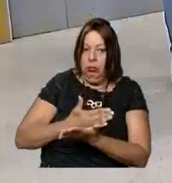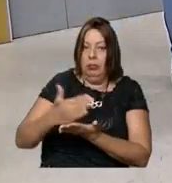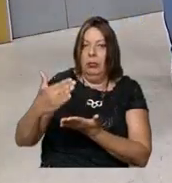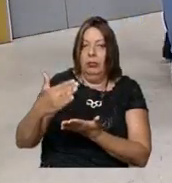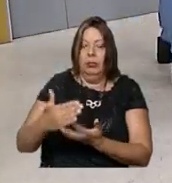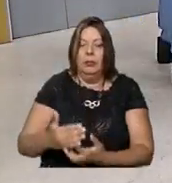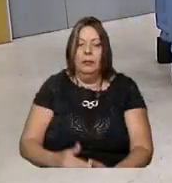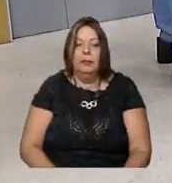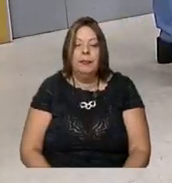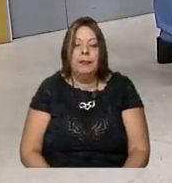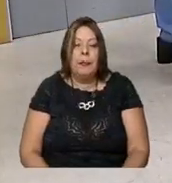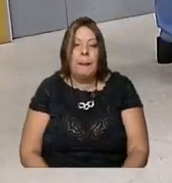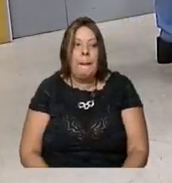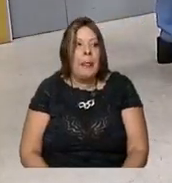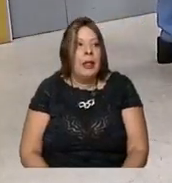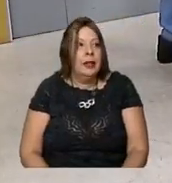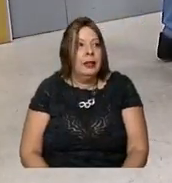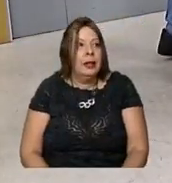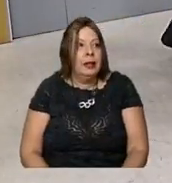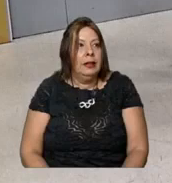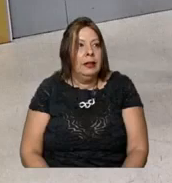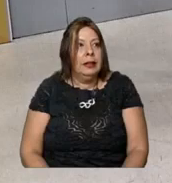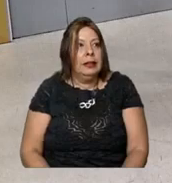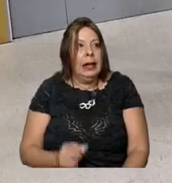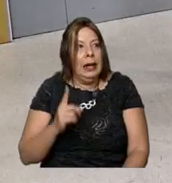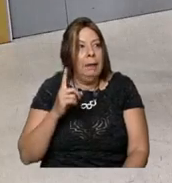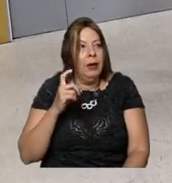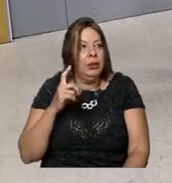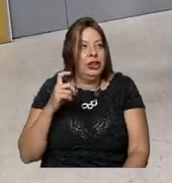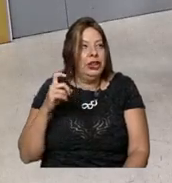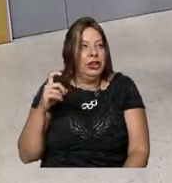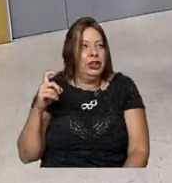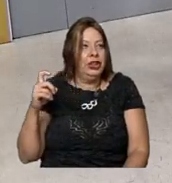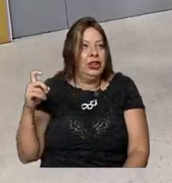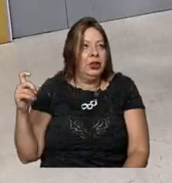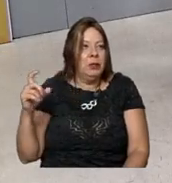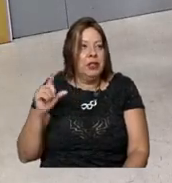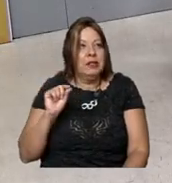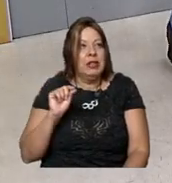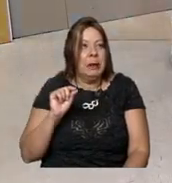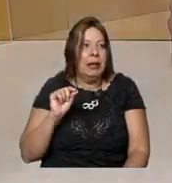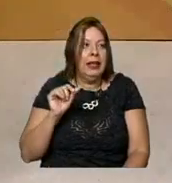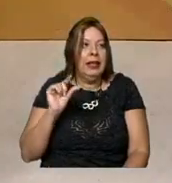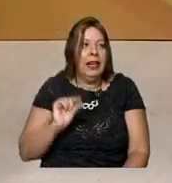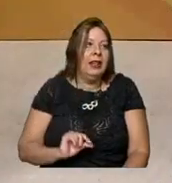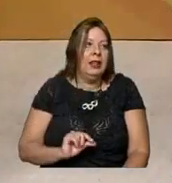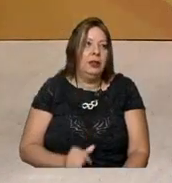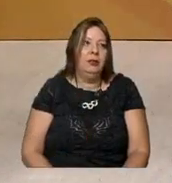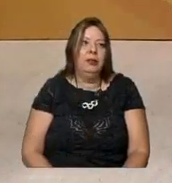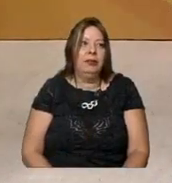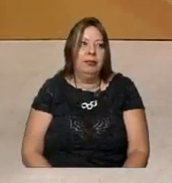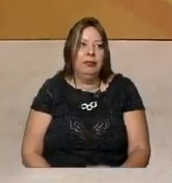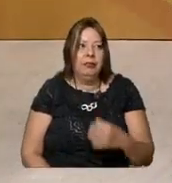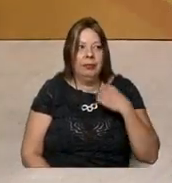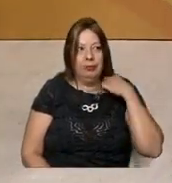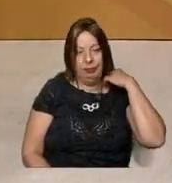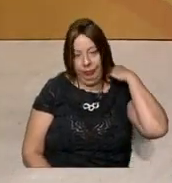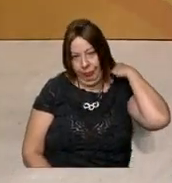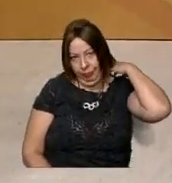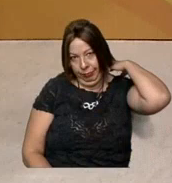obrigado. Que maravilha, né? Ah, e agora tem um recadinho, não tem, Júnior? Tem recadinho sim, ó. Recado